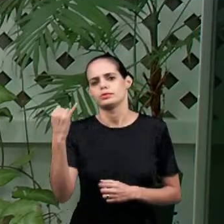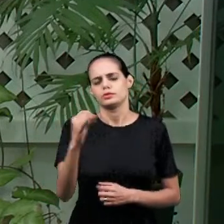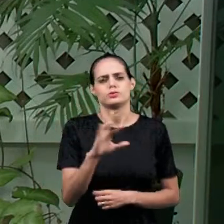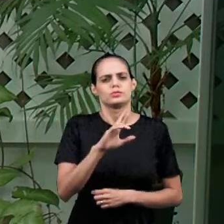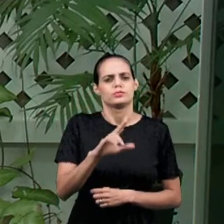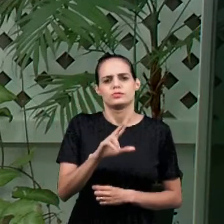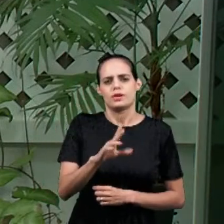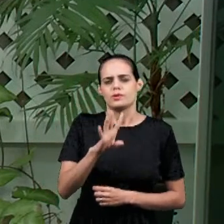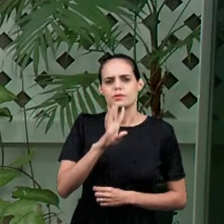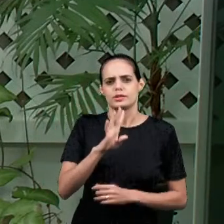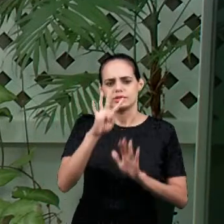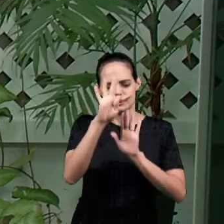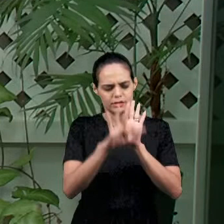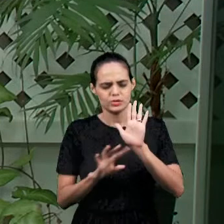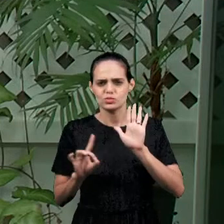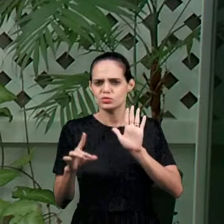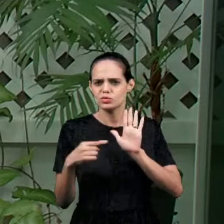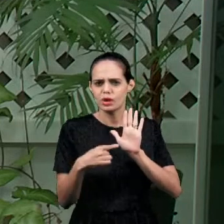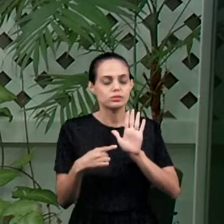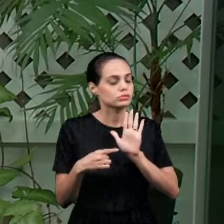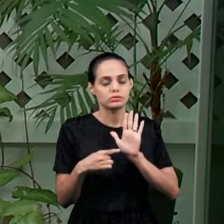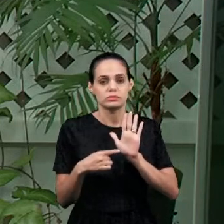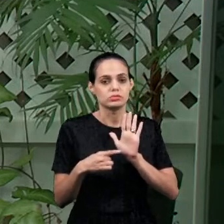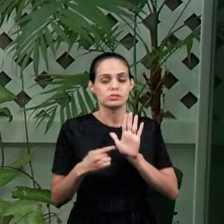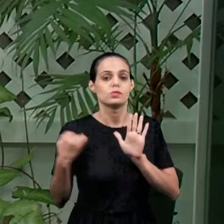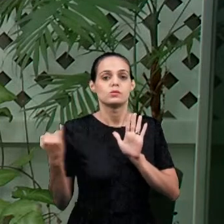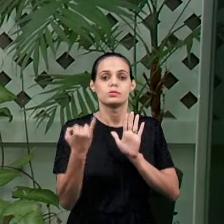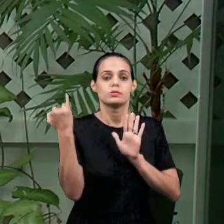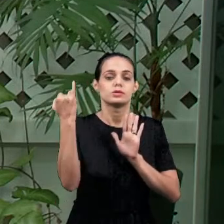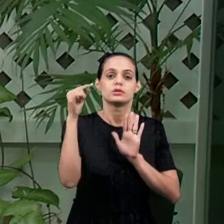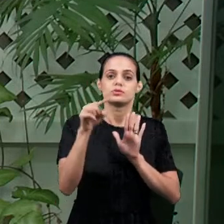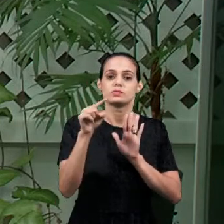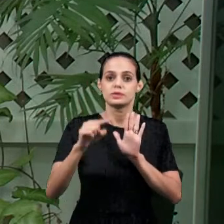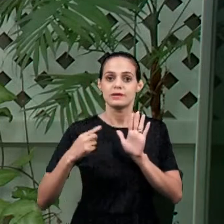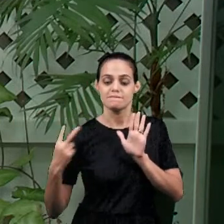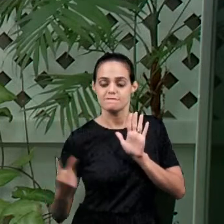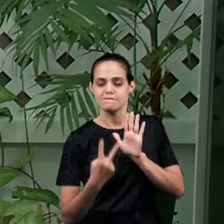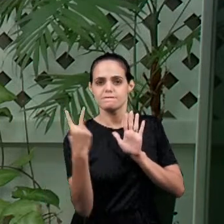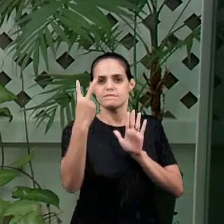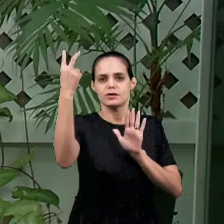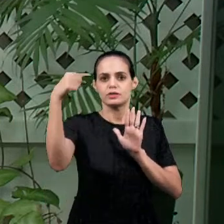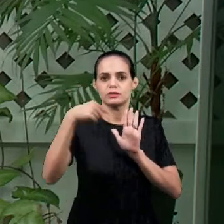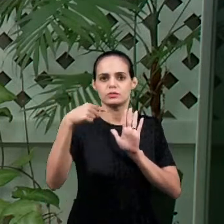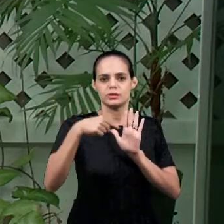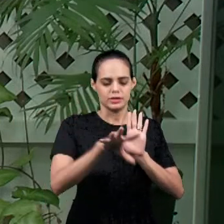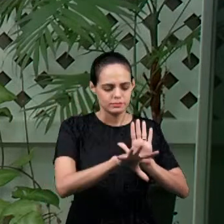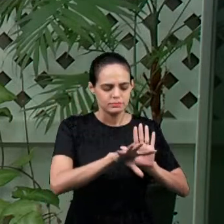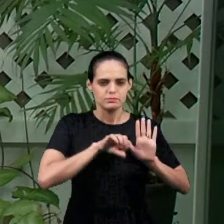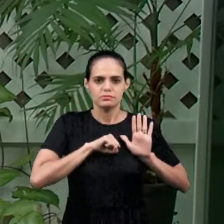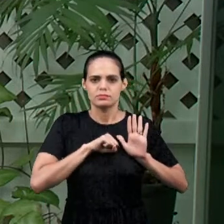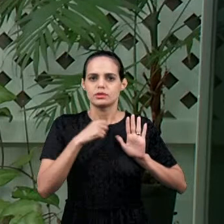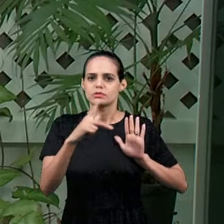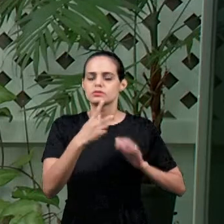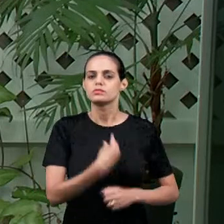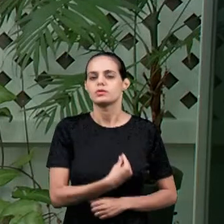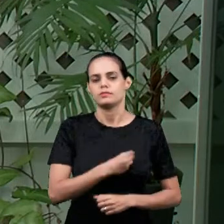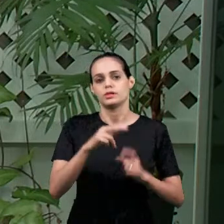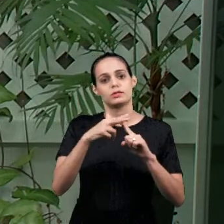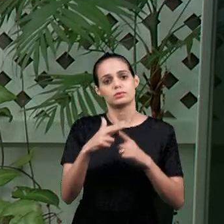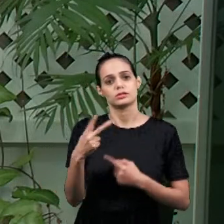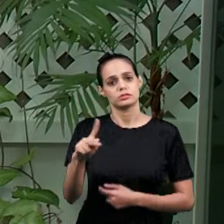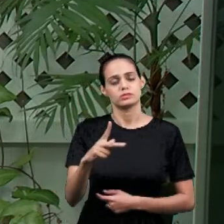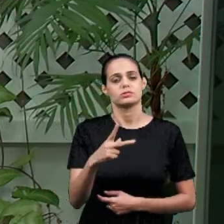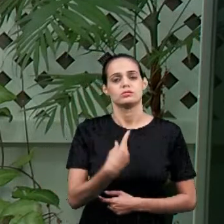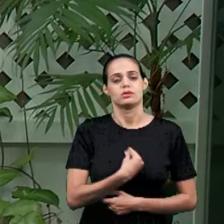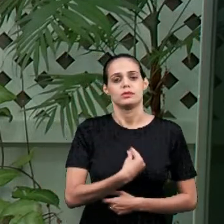o texto bíblico, o importante é você se valer do texto bíblico para consertar aquilo que precisa na sua vida